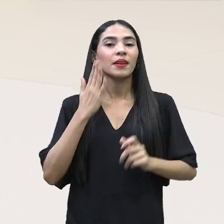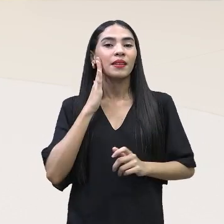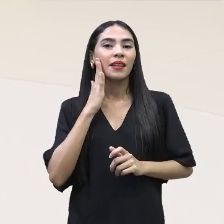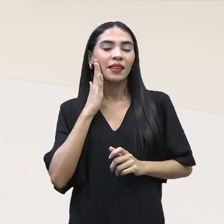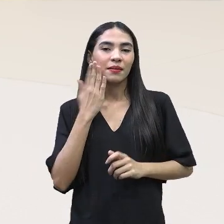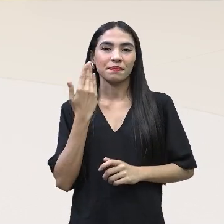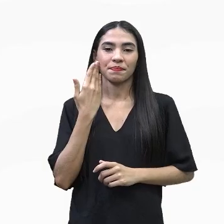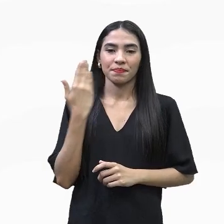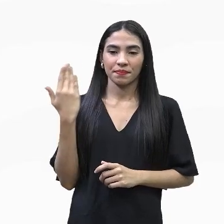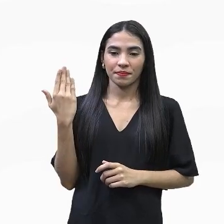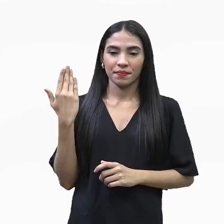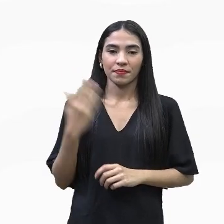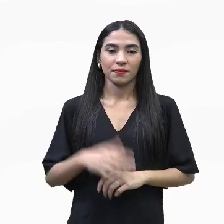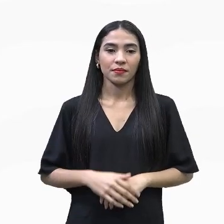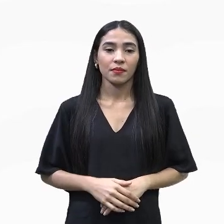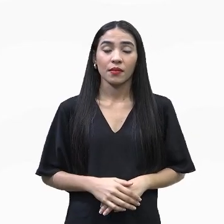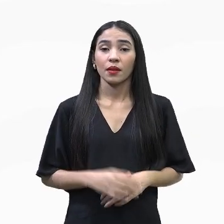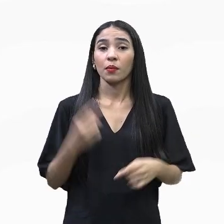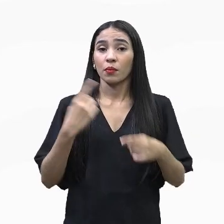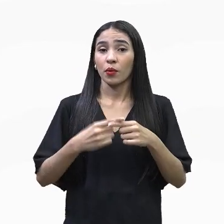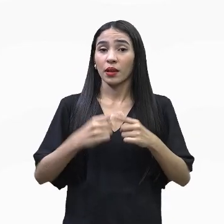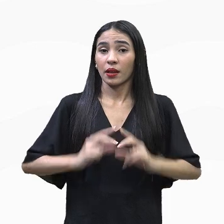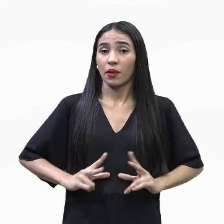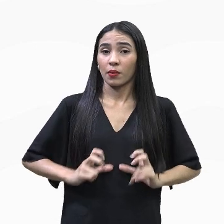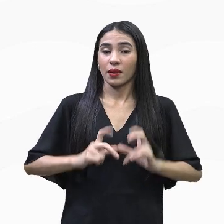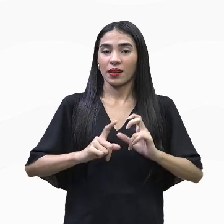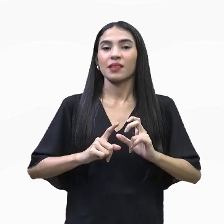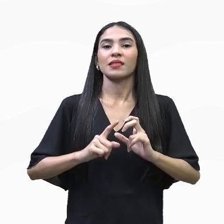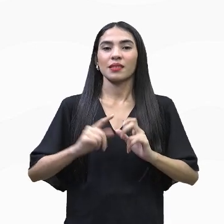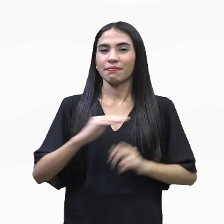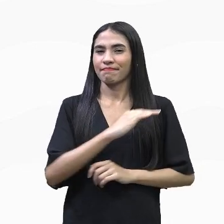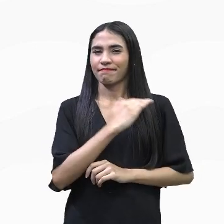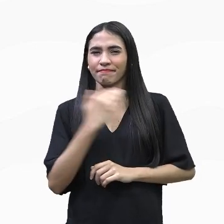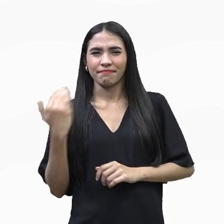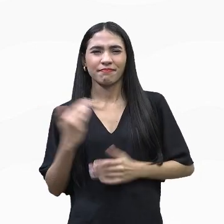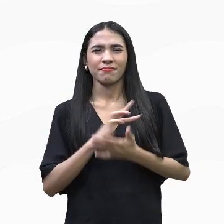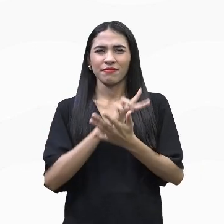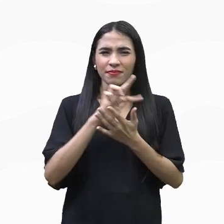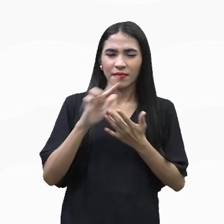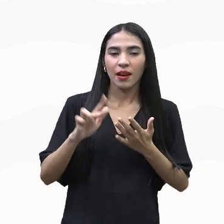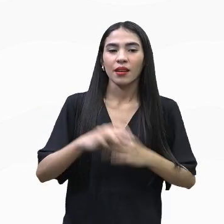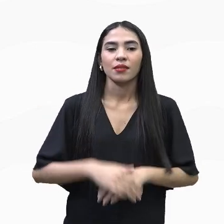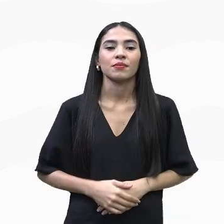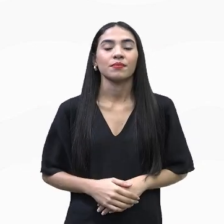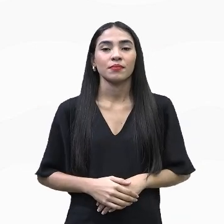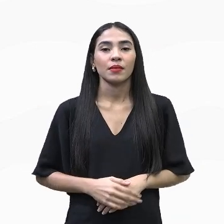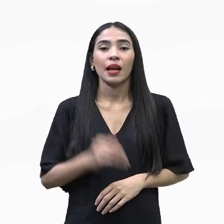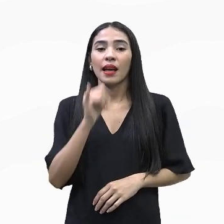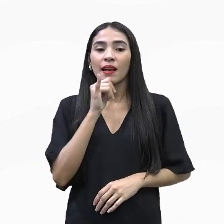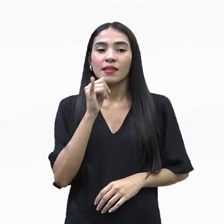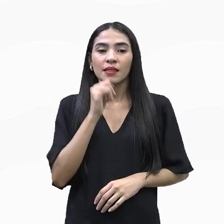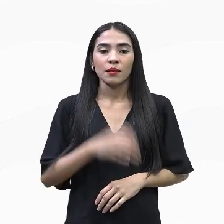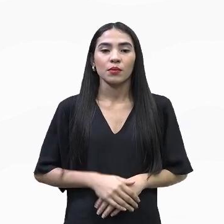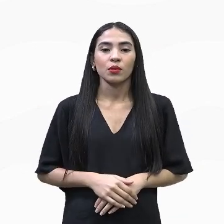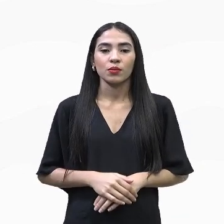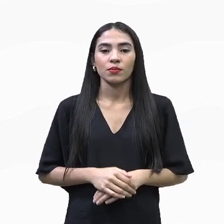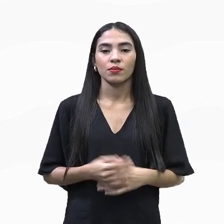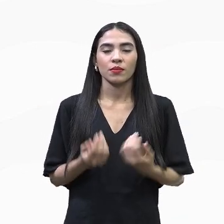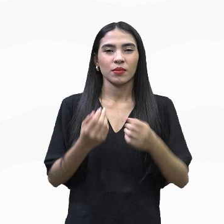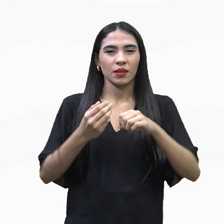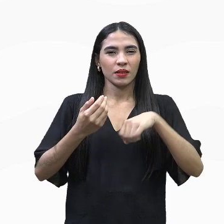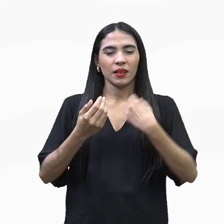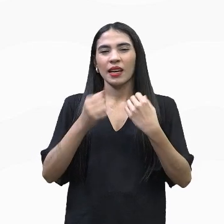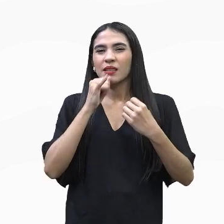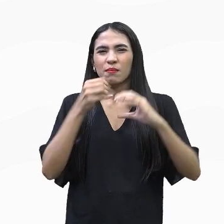sobre a neoplasia? Até porque o câncer é uma doença que mata muito, né, pessoal? Neoplasia é quando uma massa anormal de